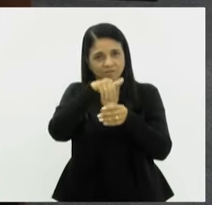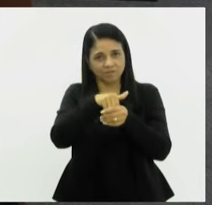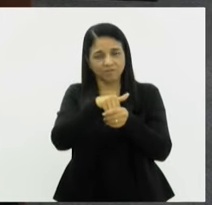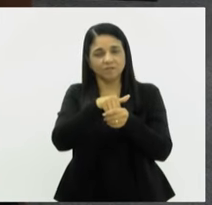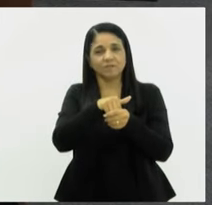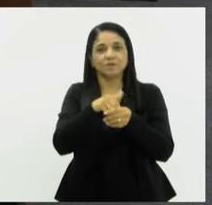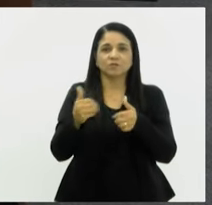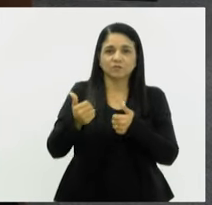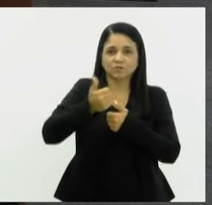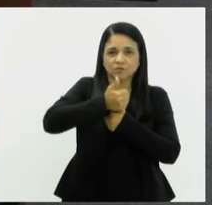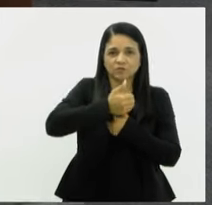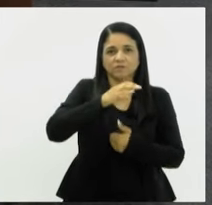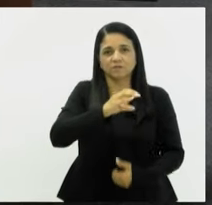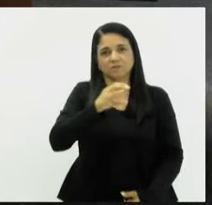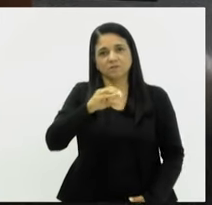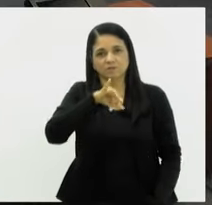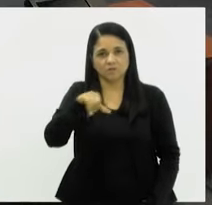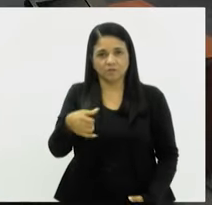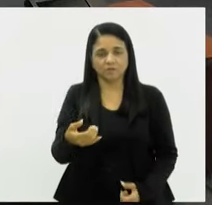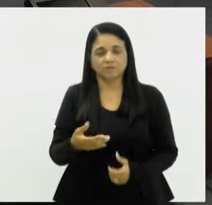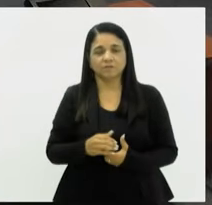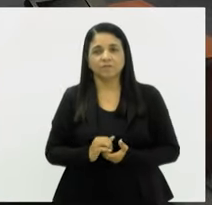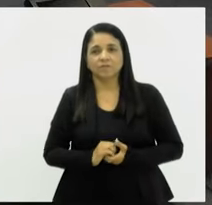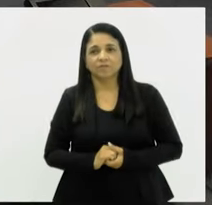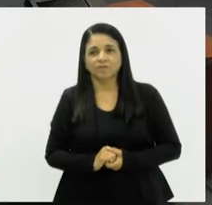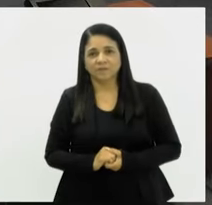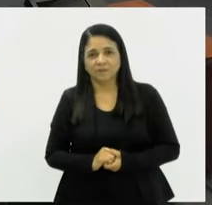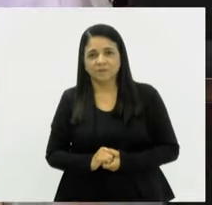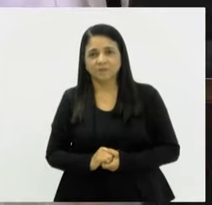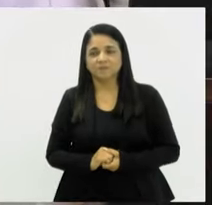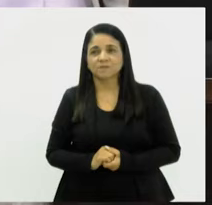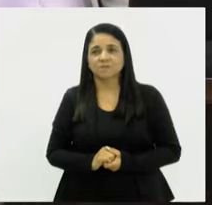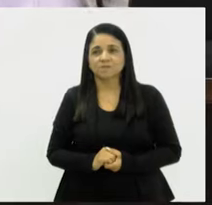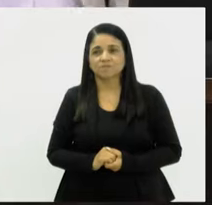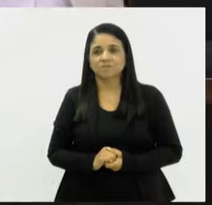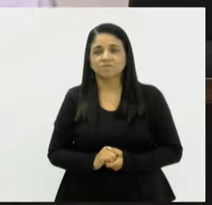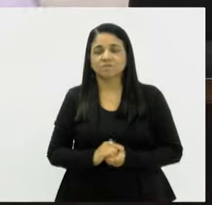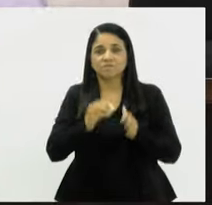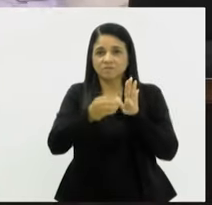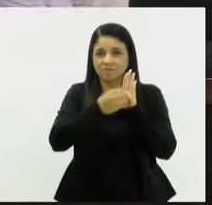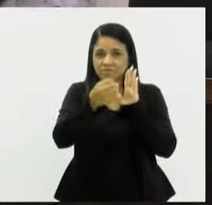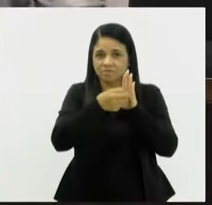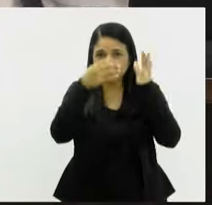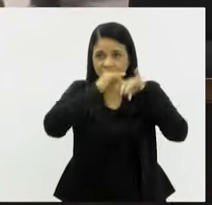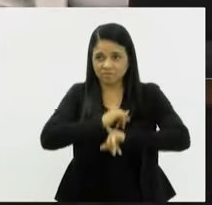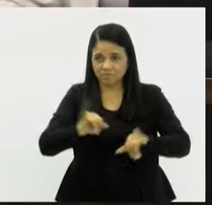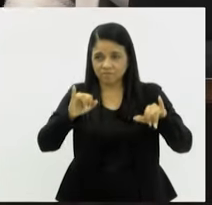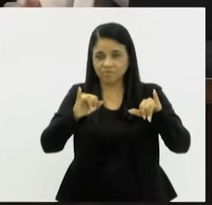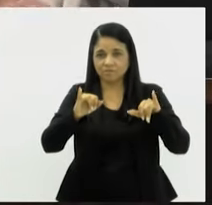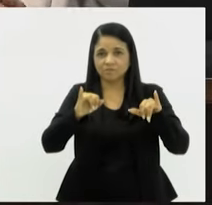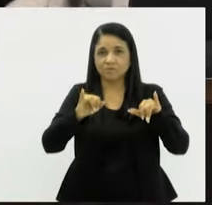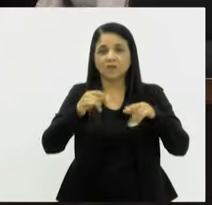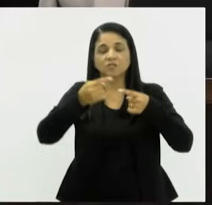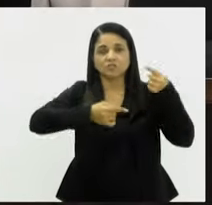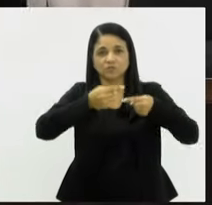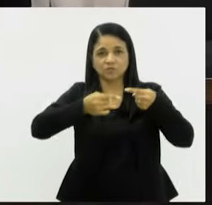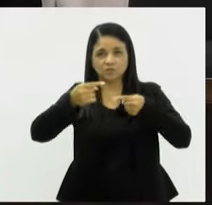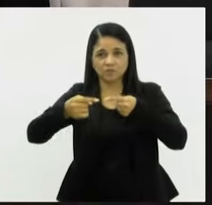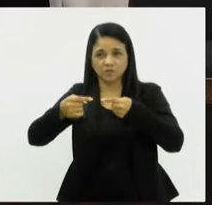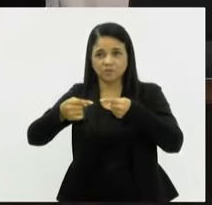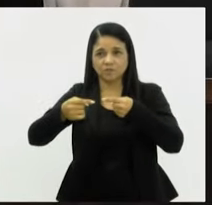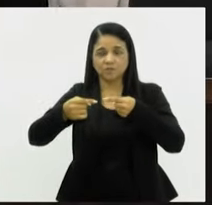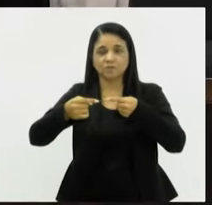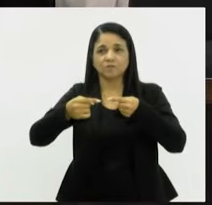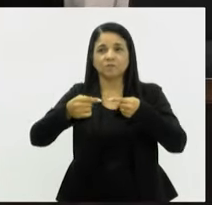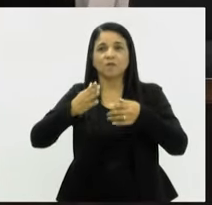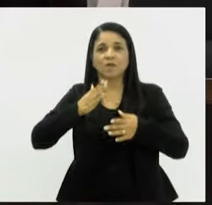consoante substitutivo da CCJ. Pois não. Com os pareceres emitidos em discussão, eu